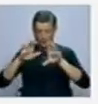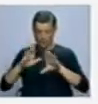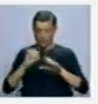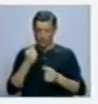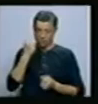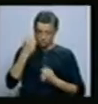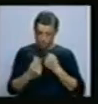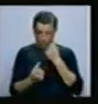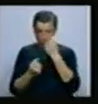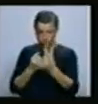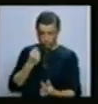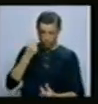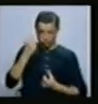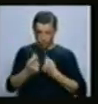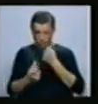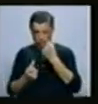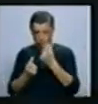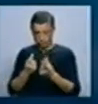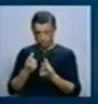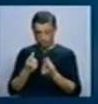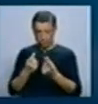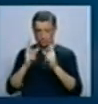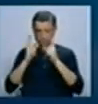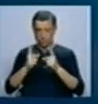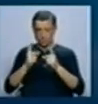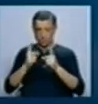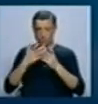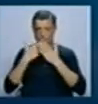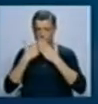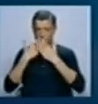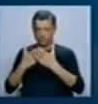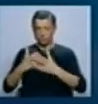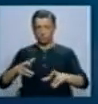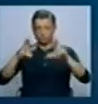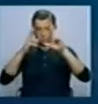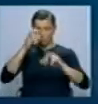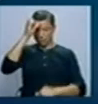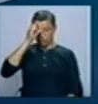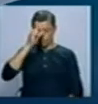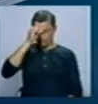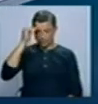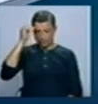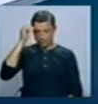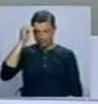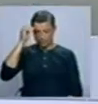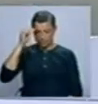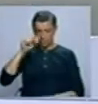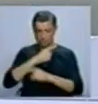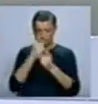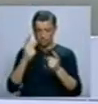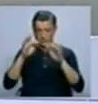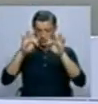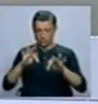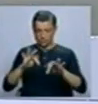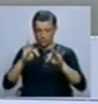poucos, que vão mudar completamente este paradigma da computação. Muito bem, Miguel, obrigado. Bom domingo. É assim também que chegamos ao